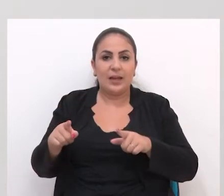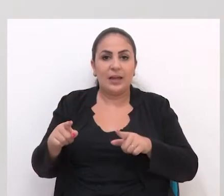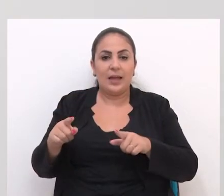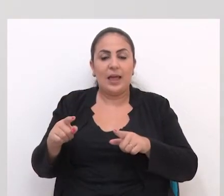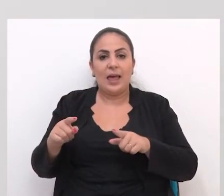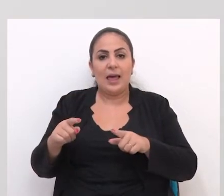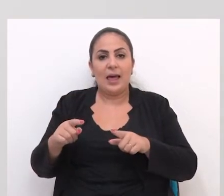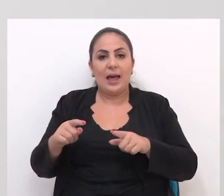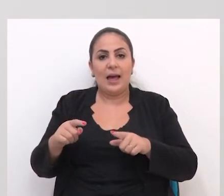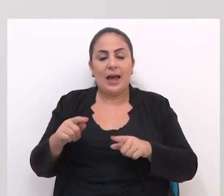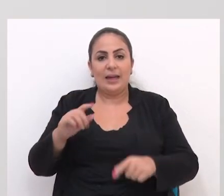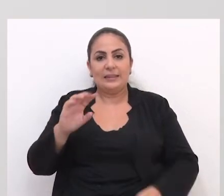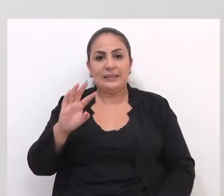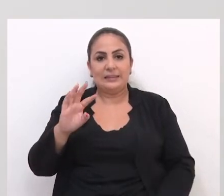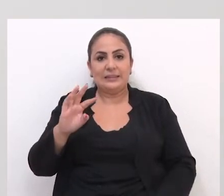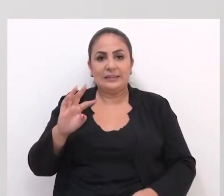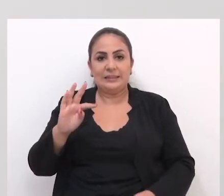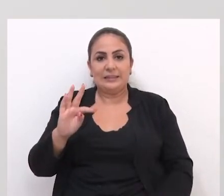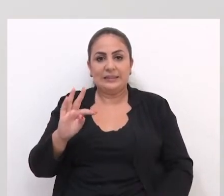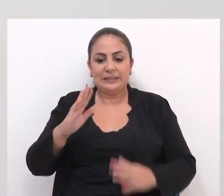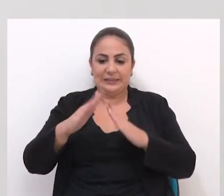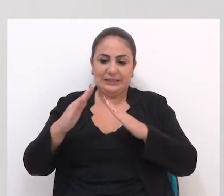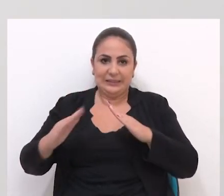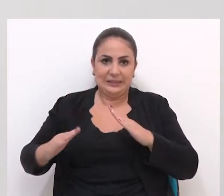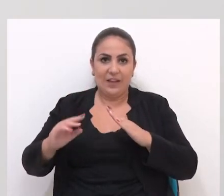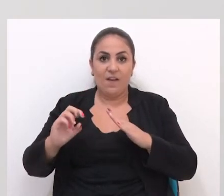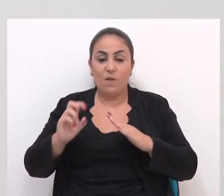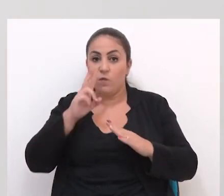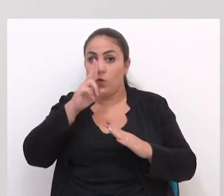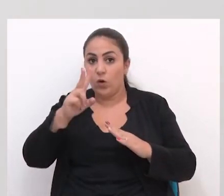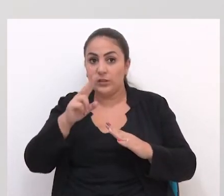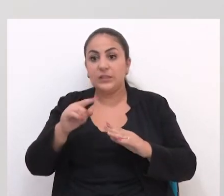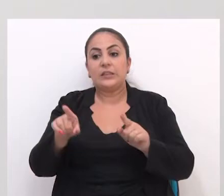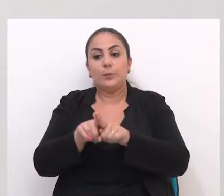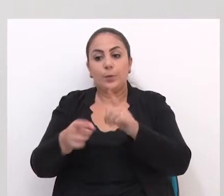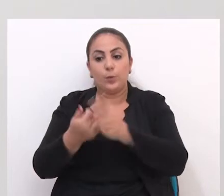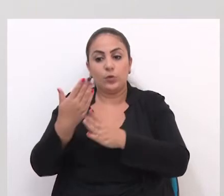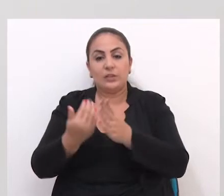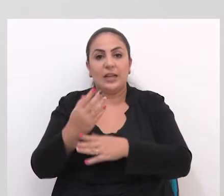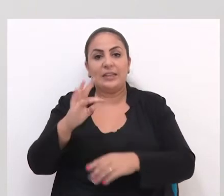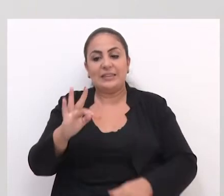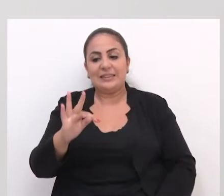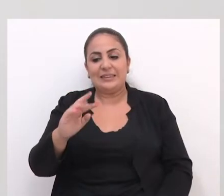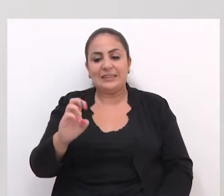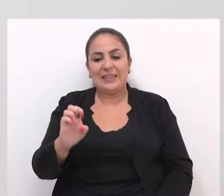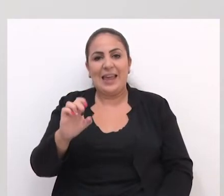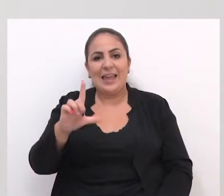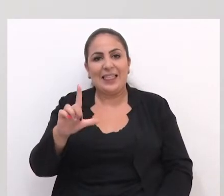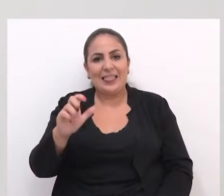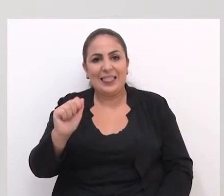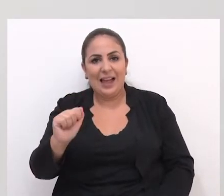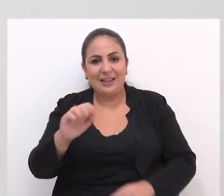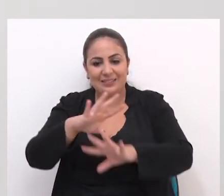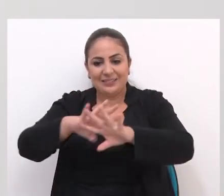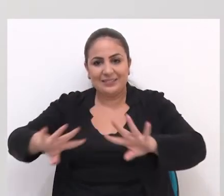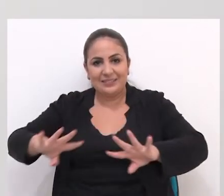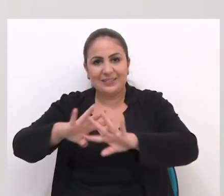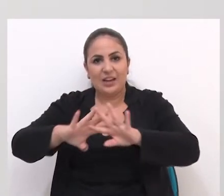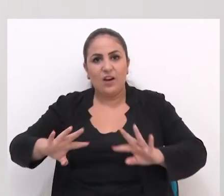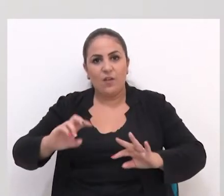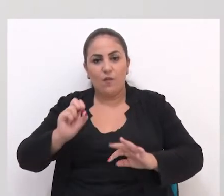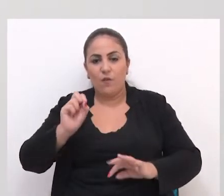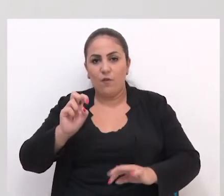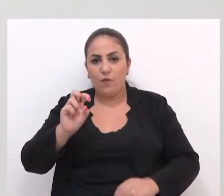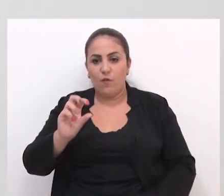Tela Forte, que é inédito aqui na nossa região, não existe nenhuma produção de tela, e a telha, a gente está